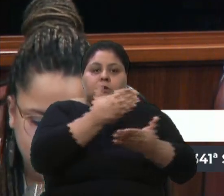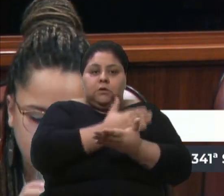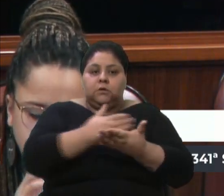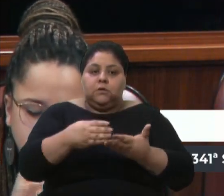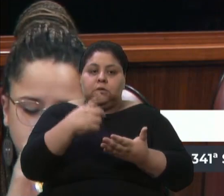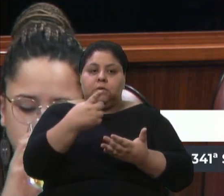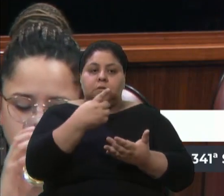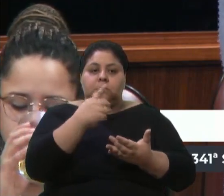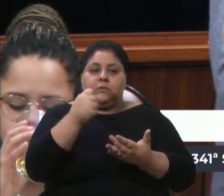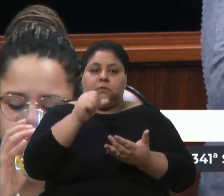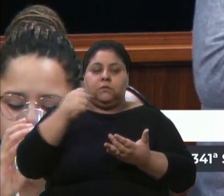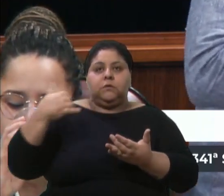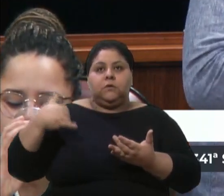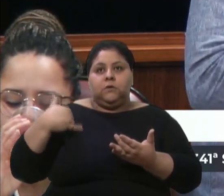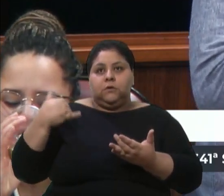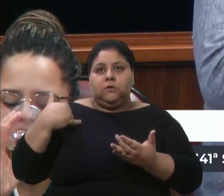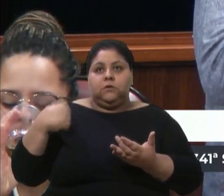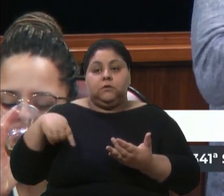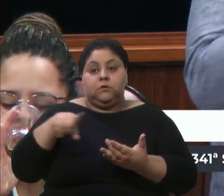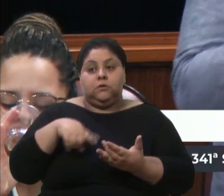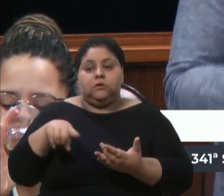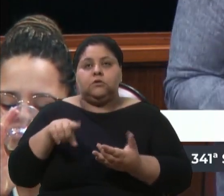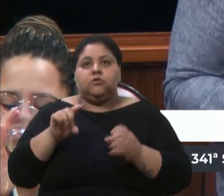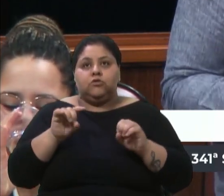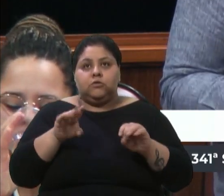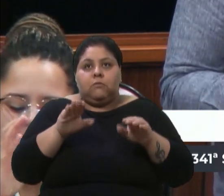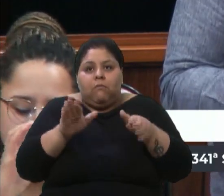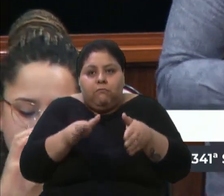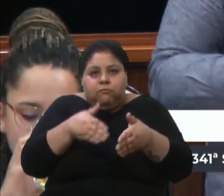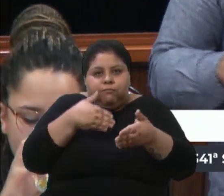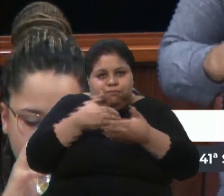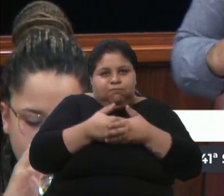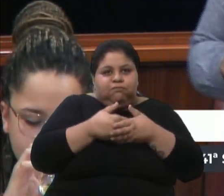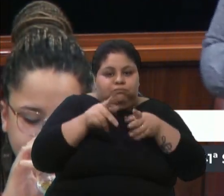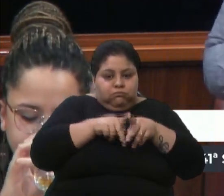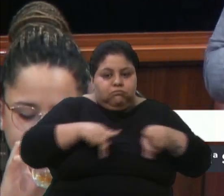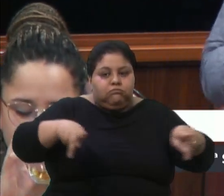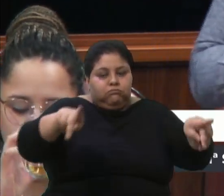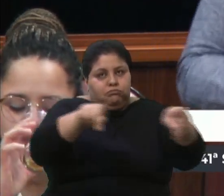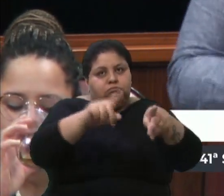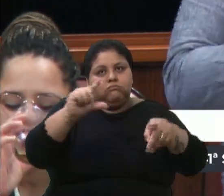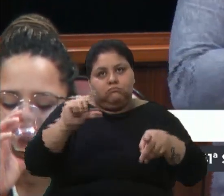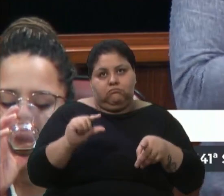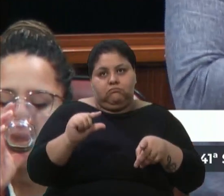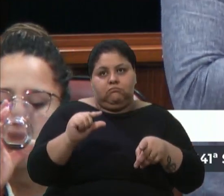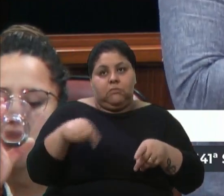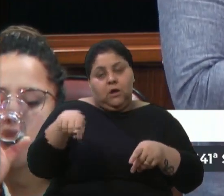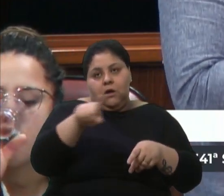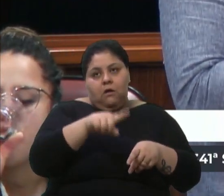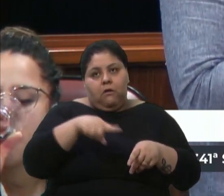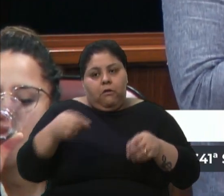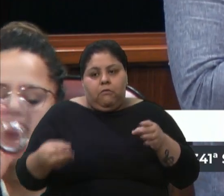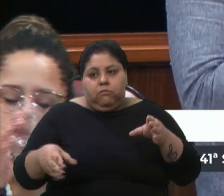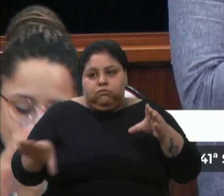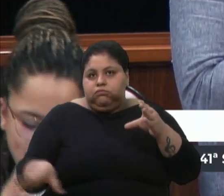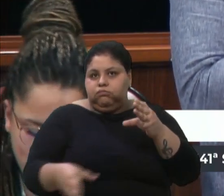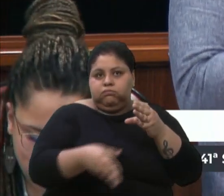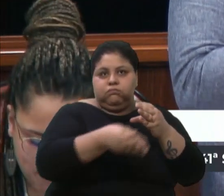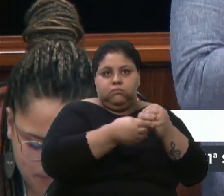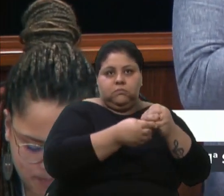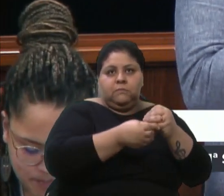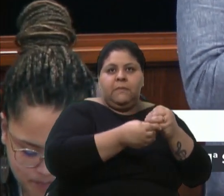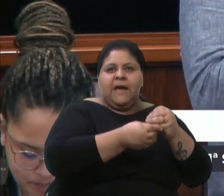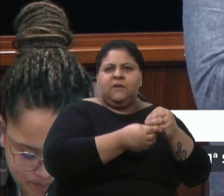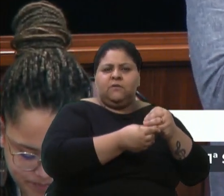já restringe um público bastante significativo. E eu não estou entrando aqui no mérito da discussão pedagógica, a vereadora